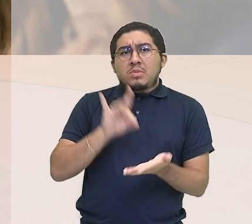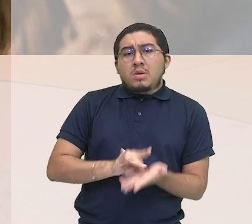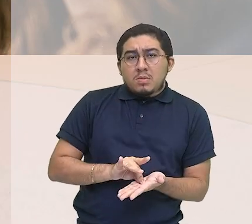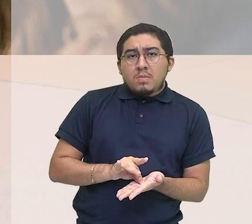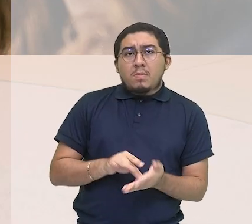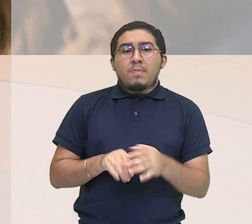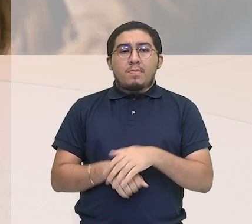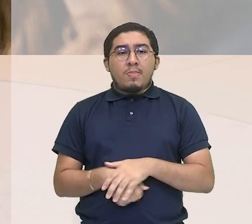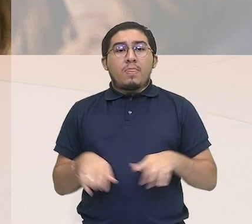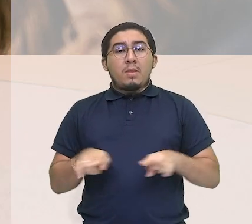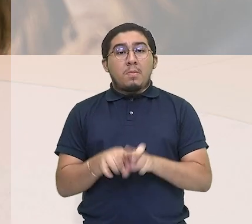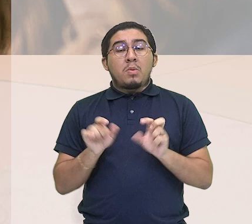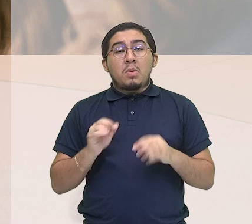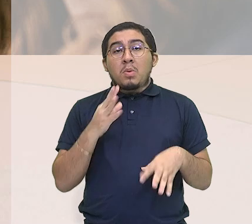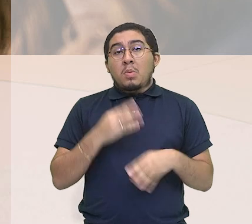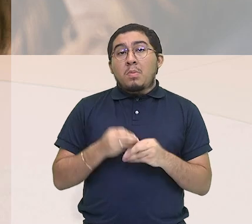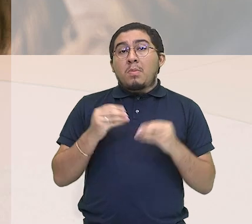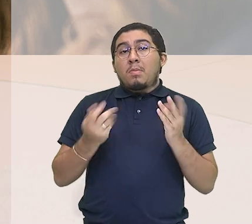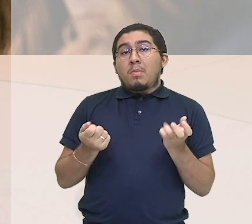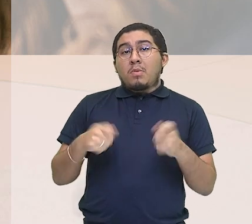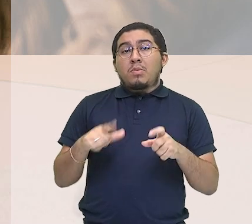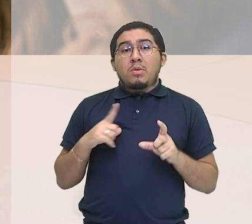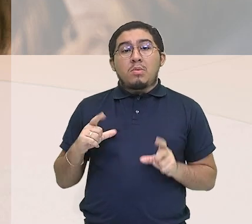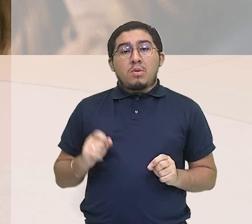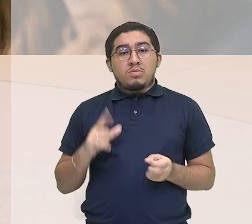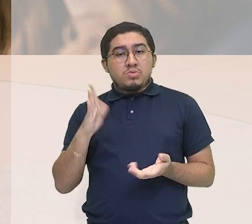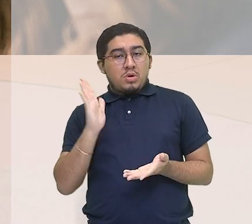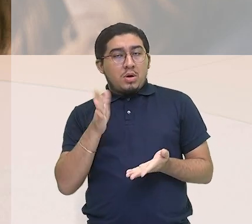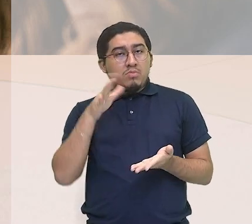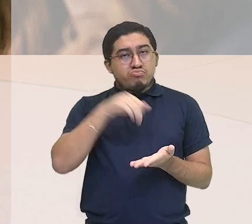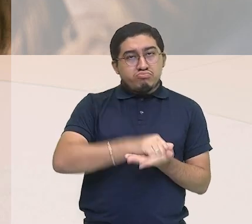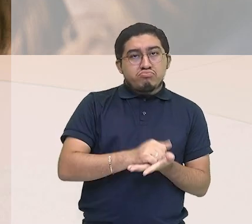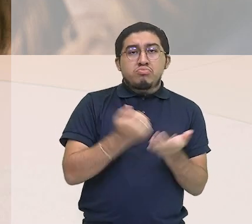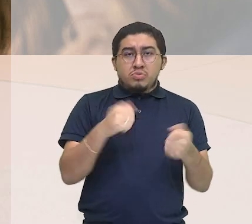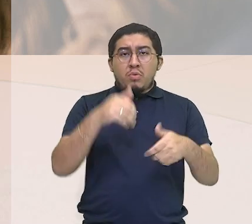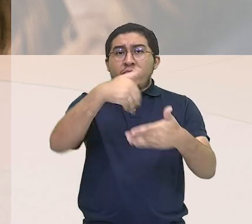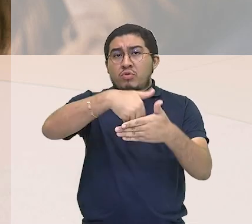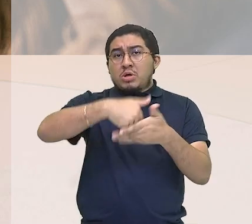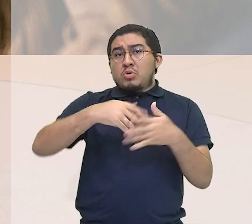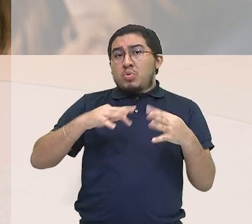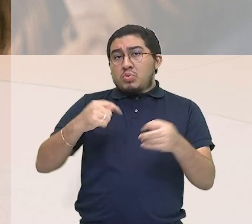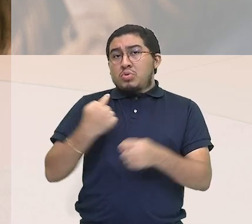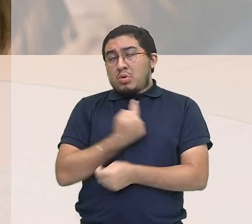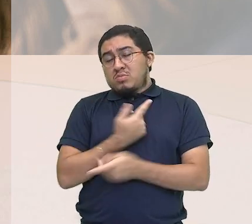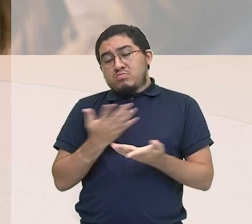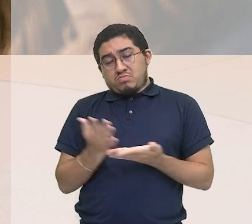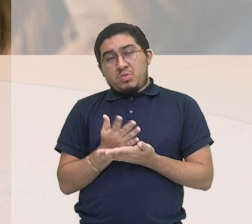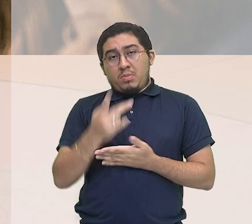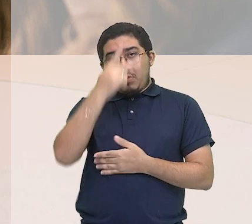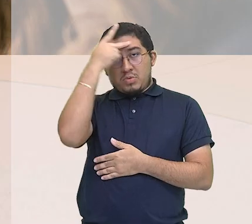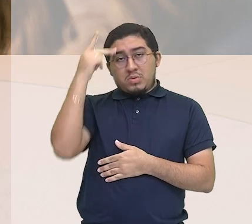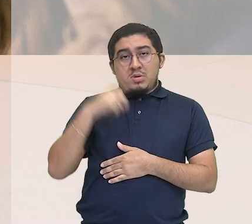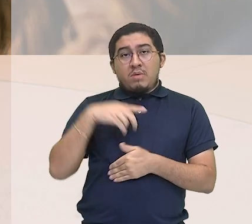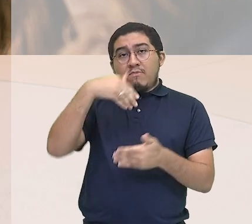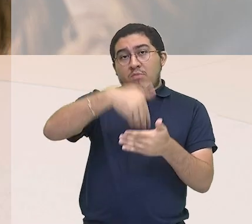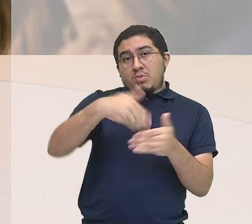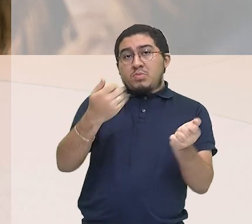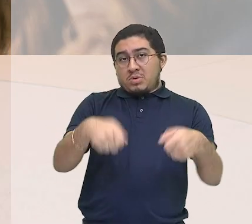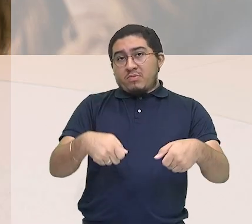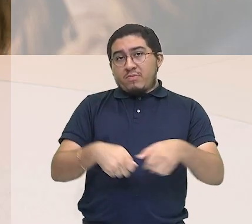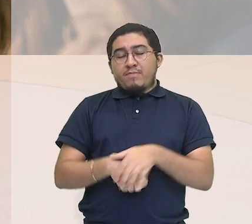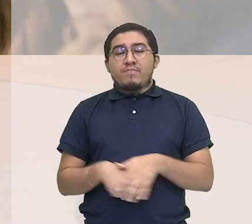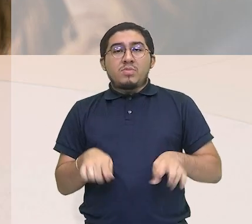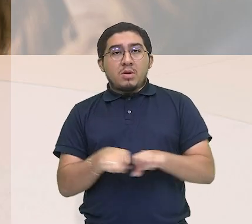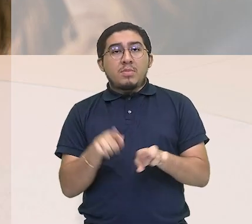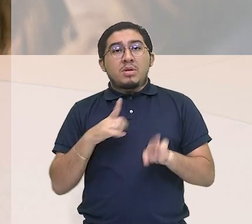engajados. Isso inclui, por exemplo, estar registrado para votar. Todos nós, a maioria das pessoas está, não é isso? Ter